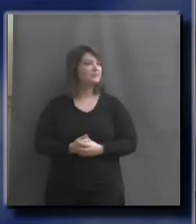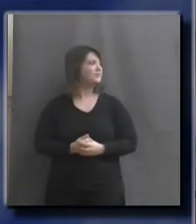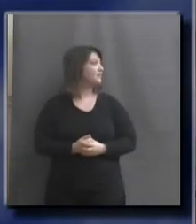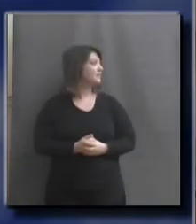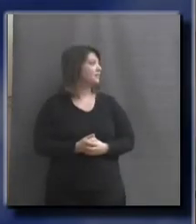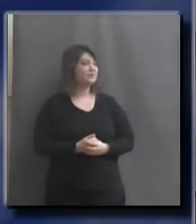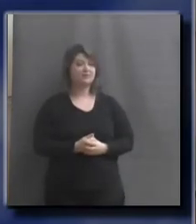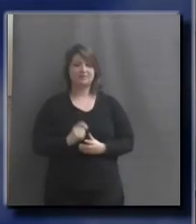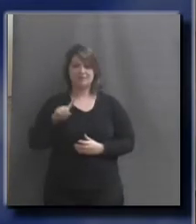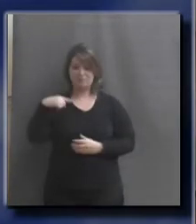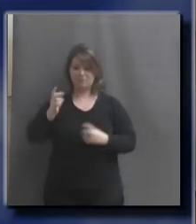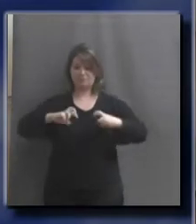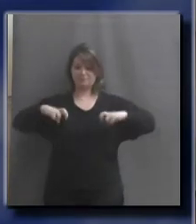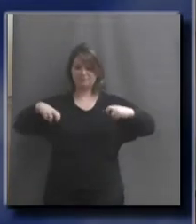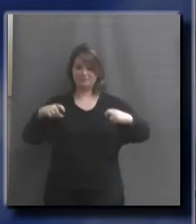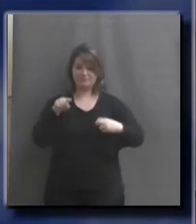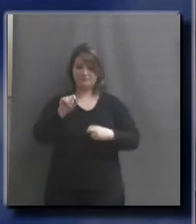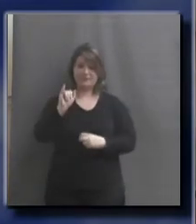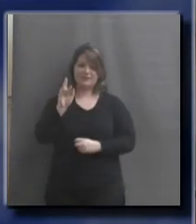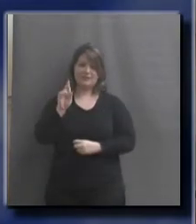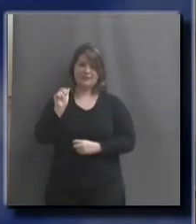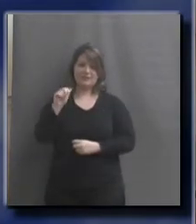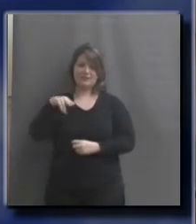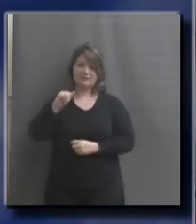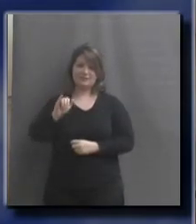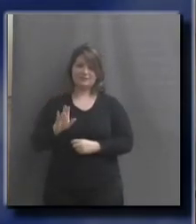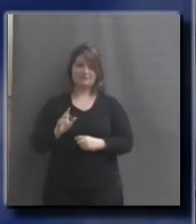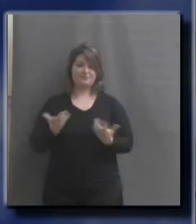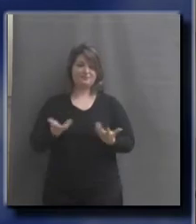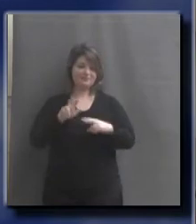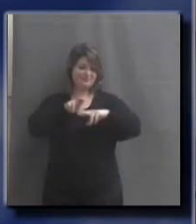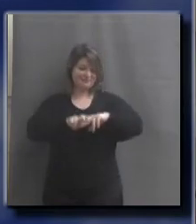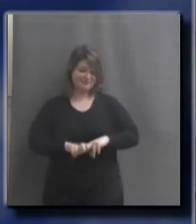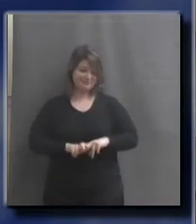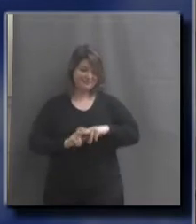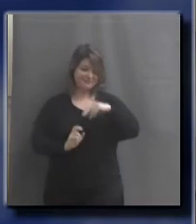é na próxima mesa, né, Irani? Muito bem, deixa eu sentar.